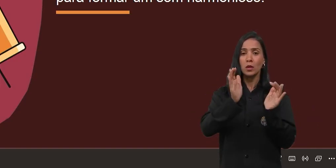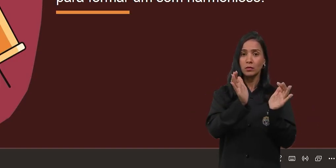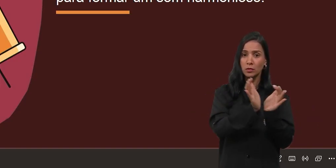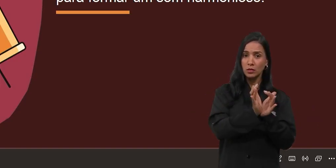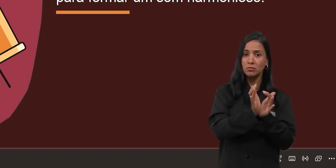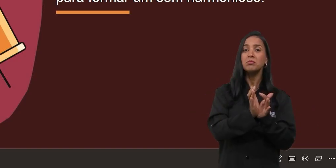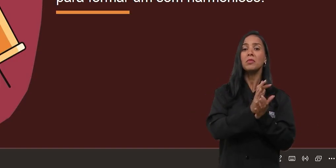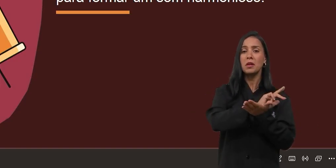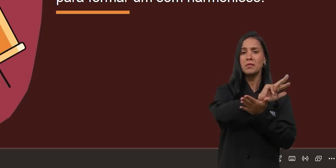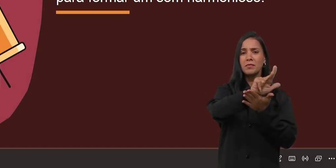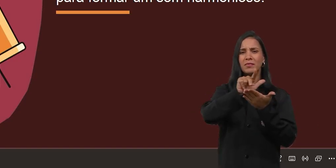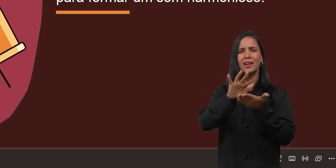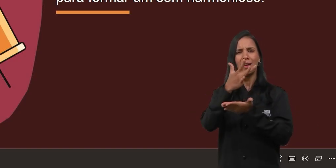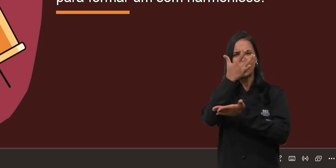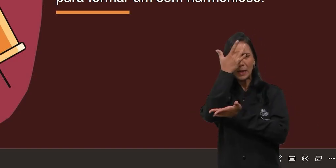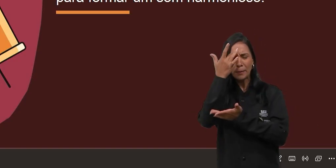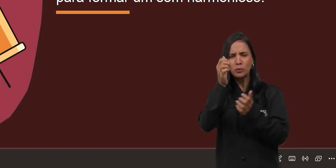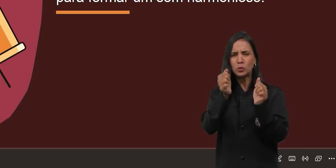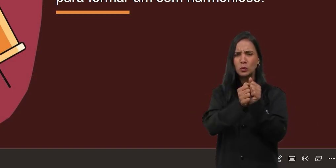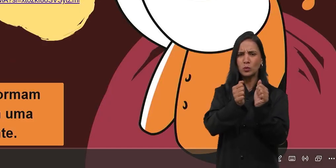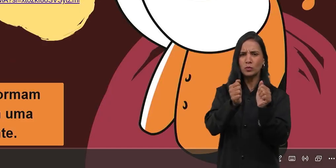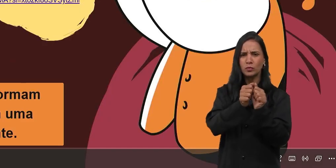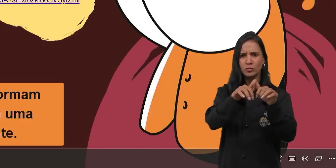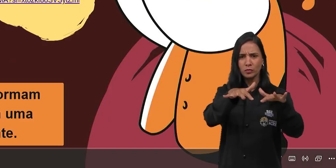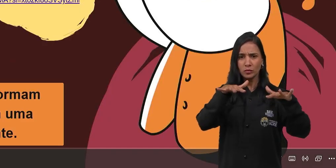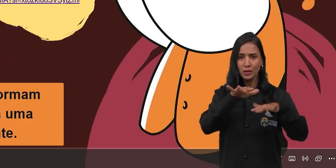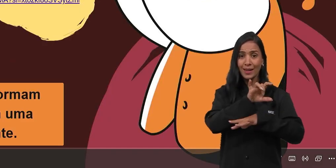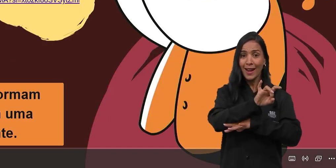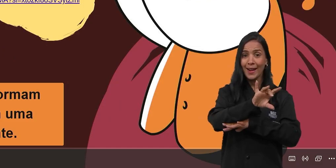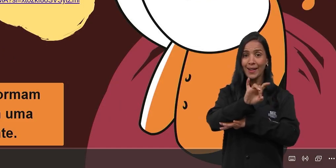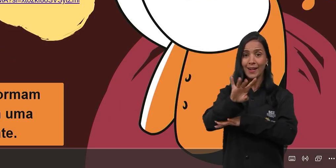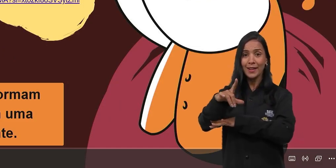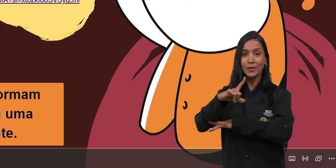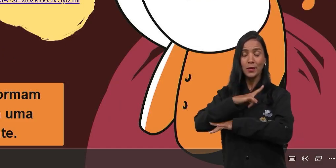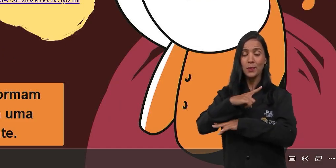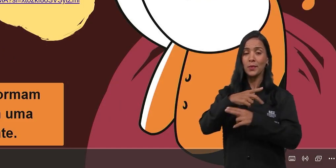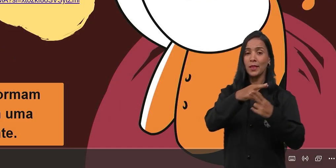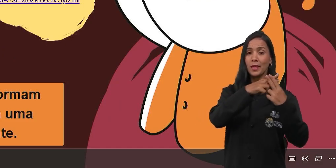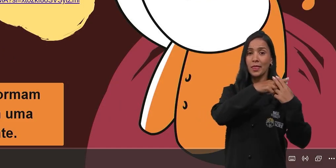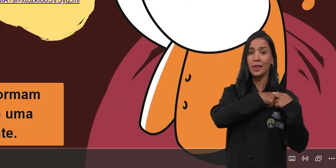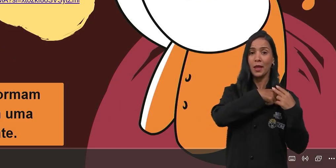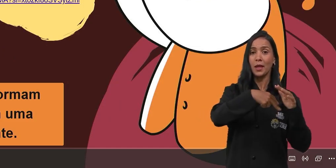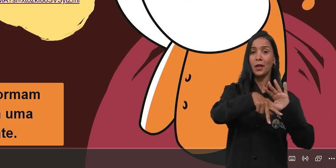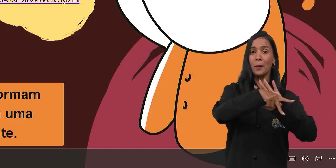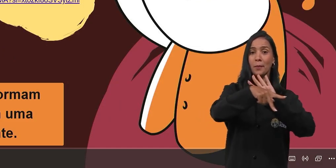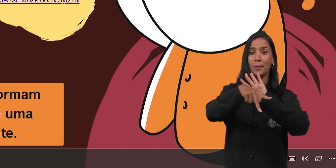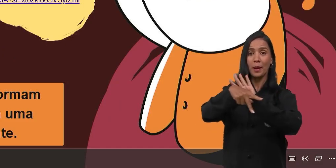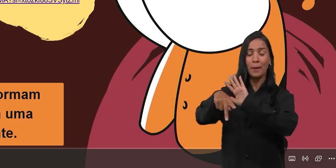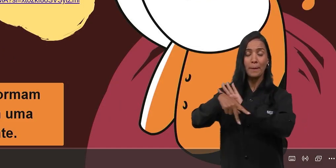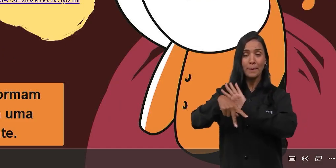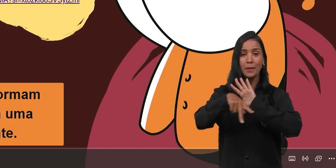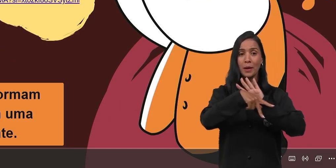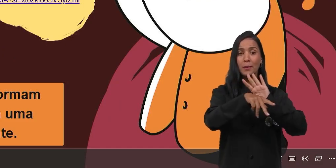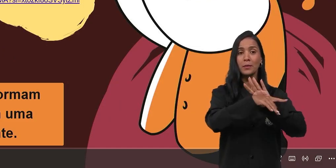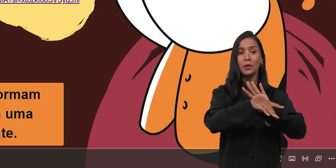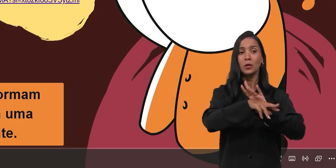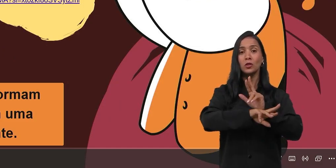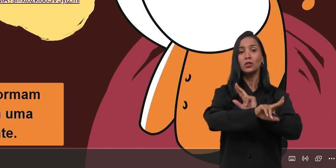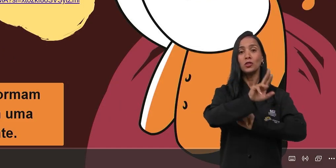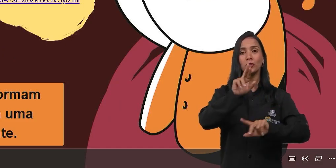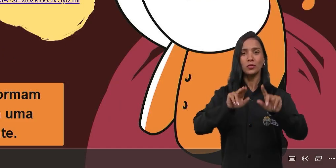pessoas cantam juntas, cada uma contribuindo com a sua voz para formar um